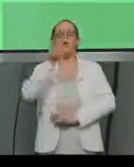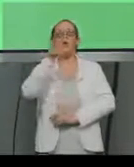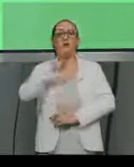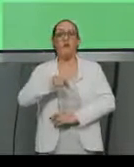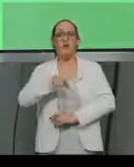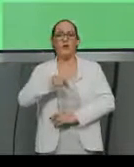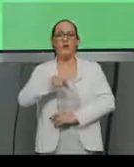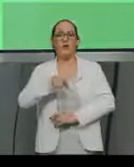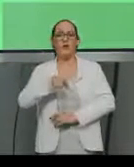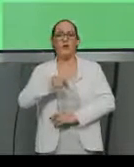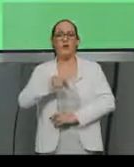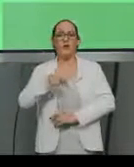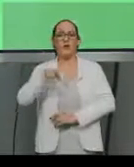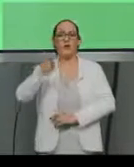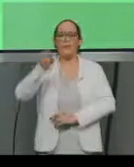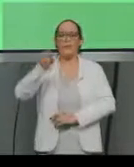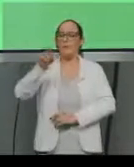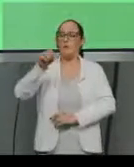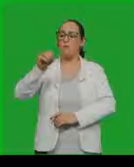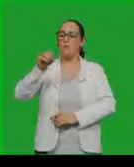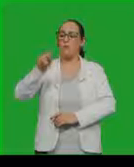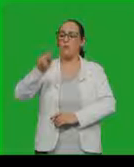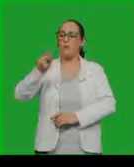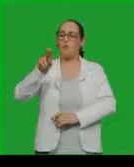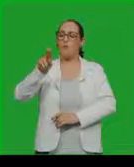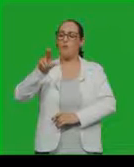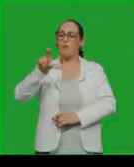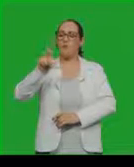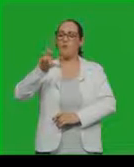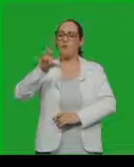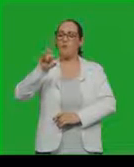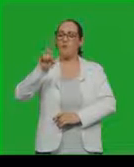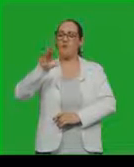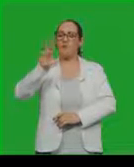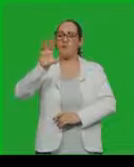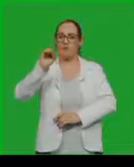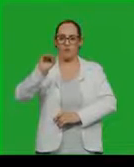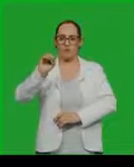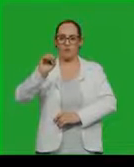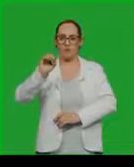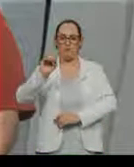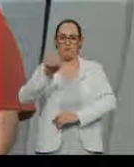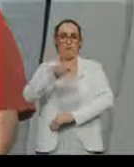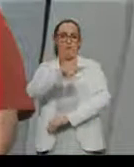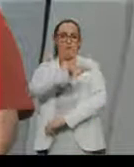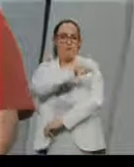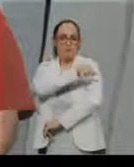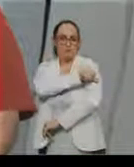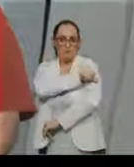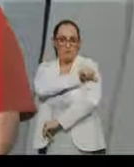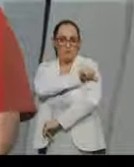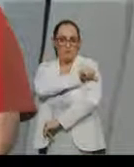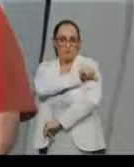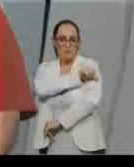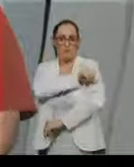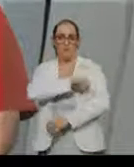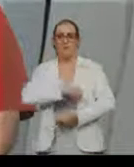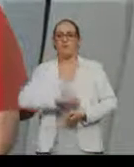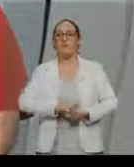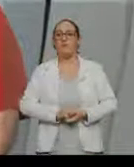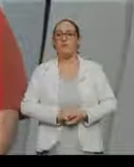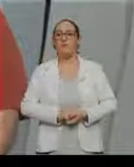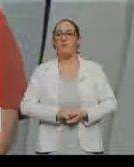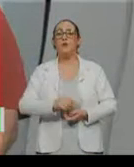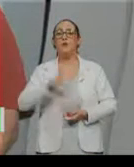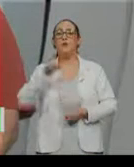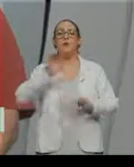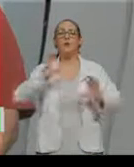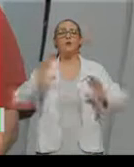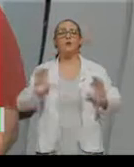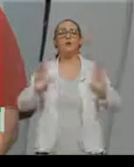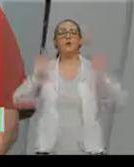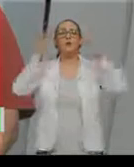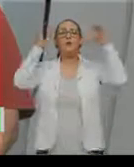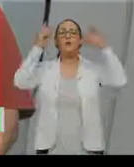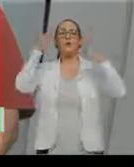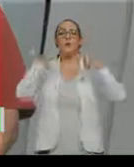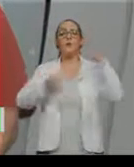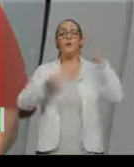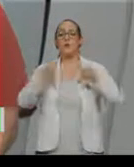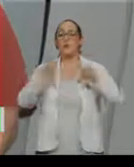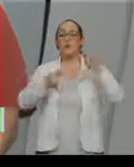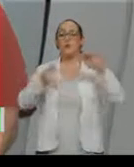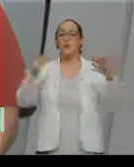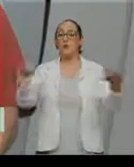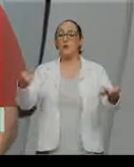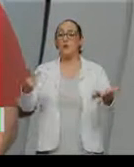ensino fundamental. O que é populismo? Populismo é um fenômeno político muito comum na América